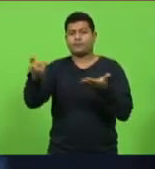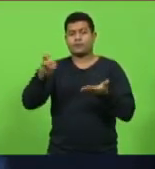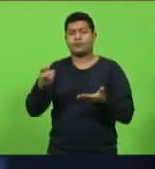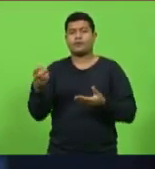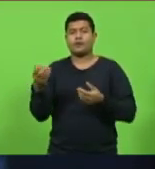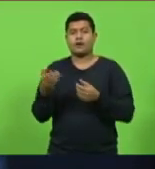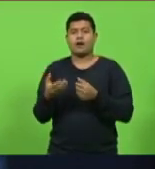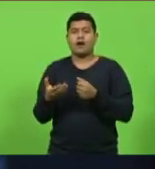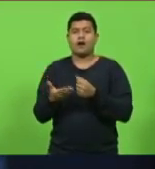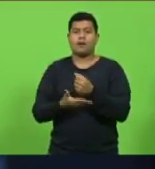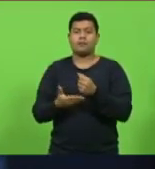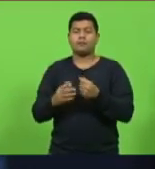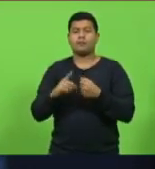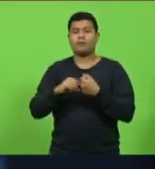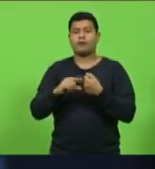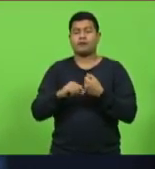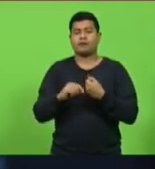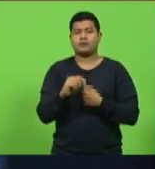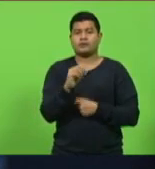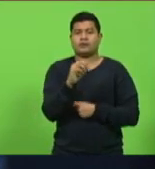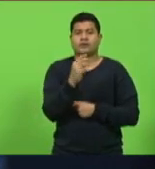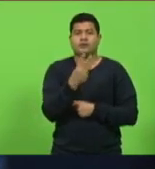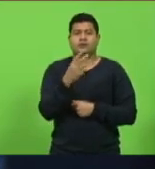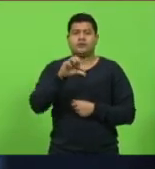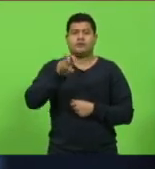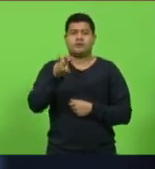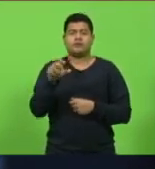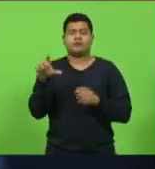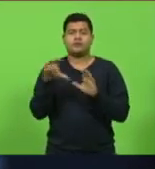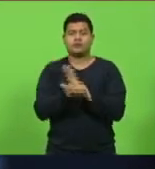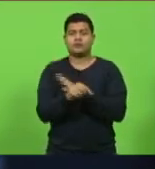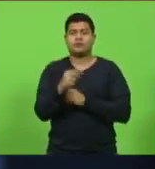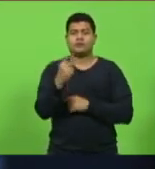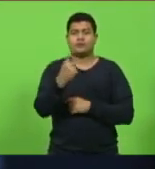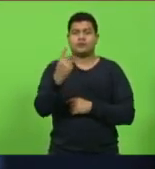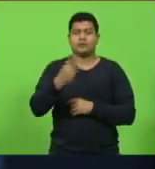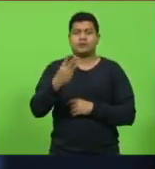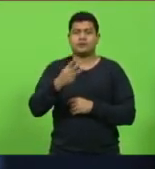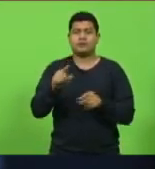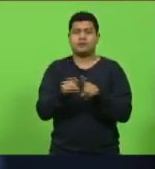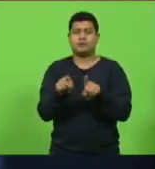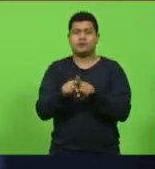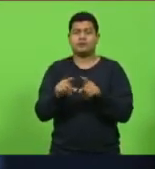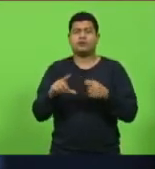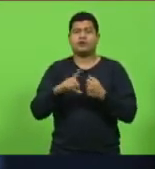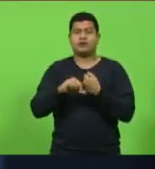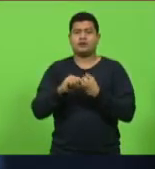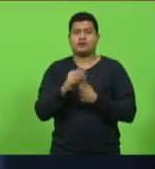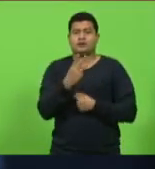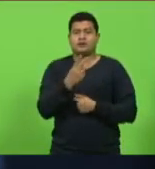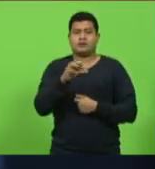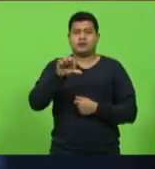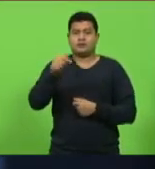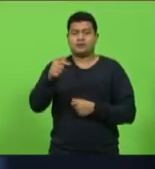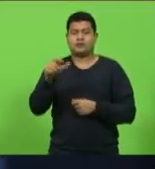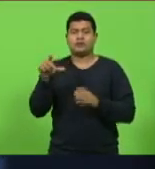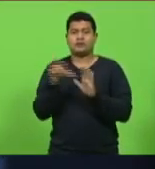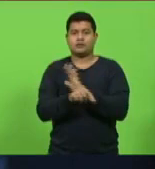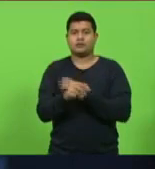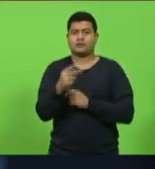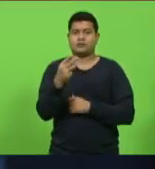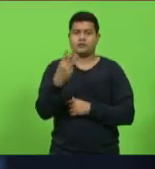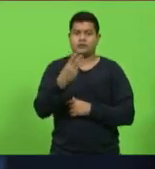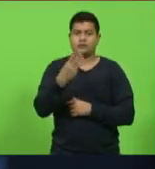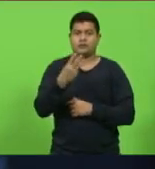artigos 395 inciso primeiro e terceiro e artigo 397 inciso 3º